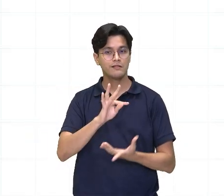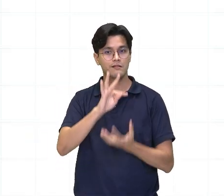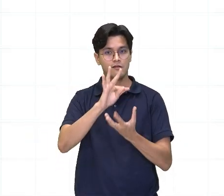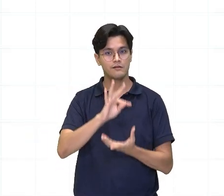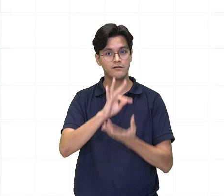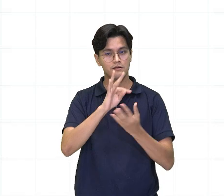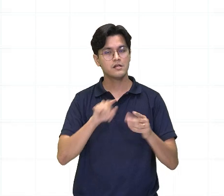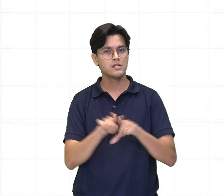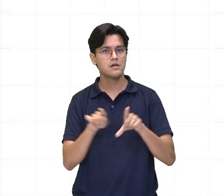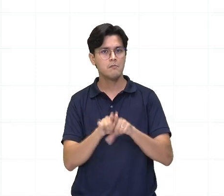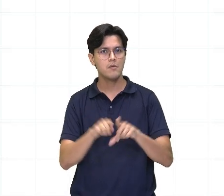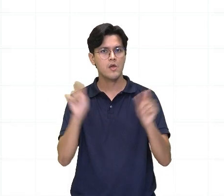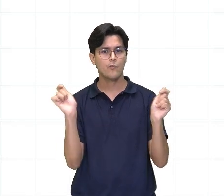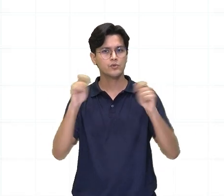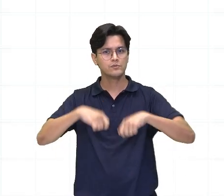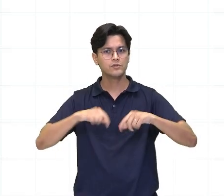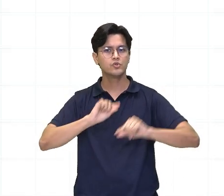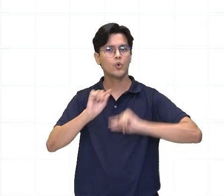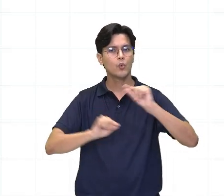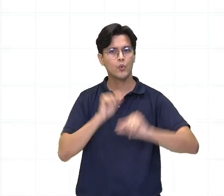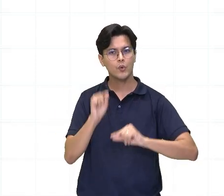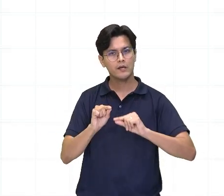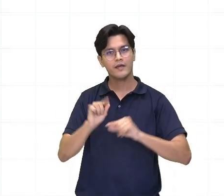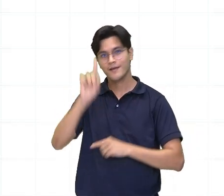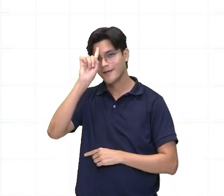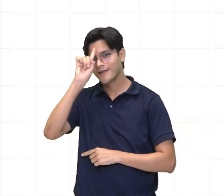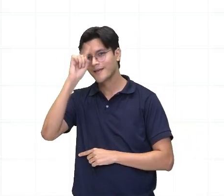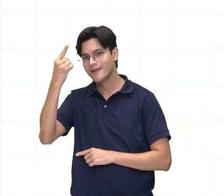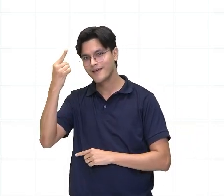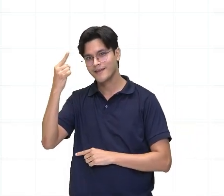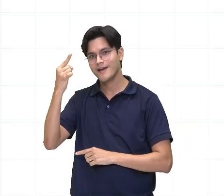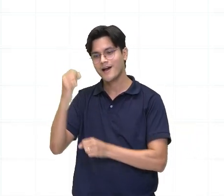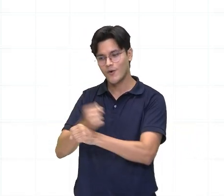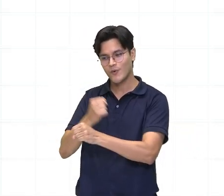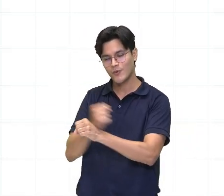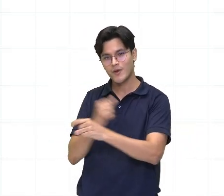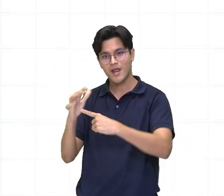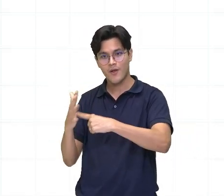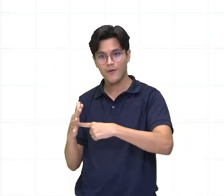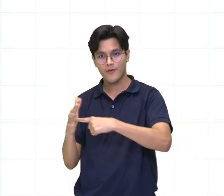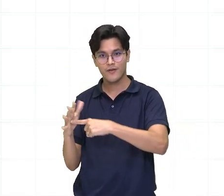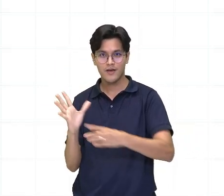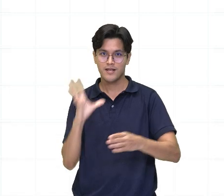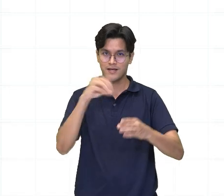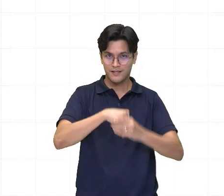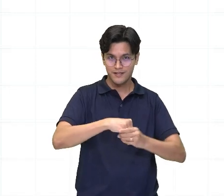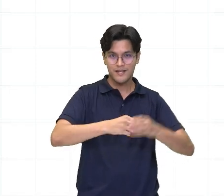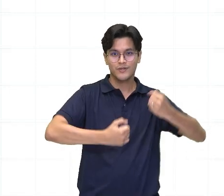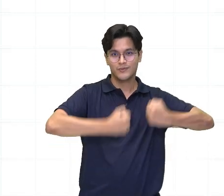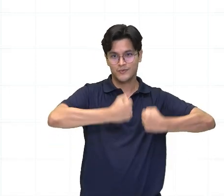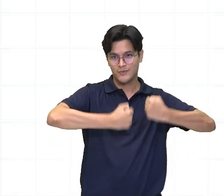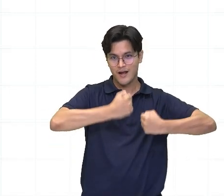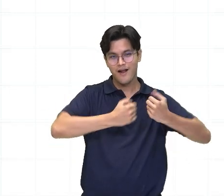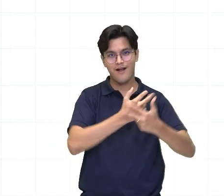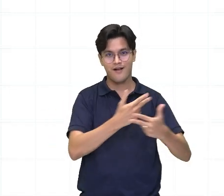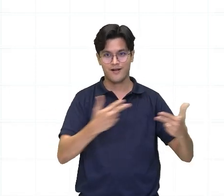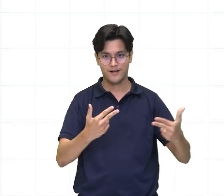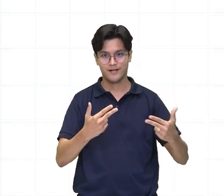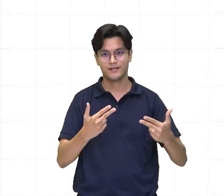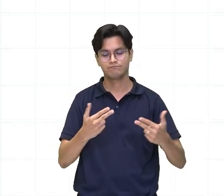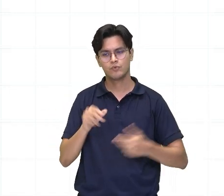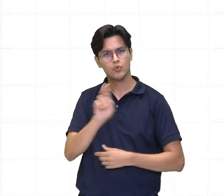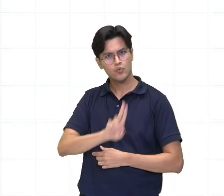a invenção do motor, né, de combustão interna. E o seu uso, né,